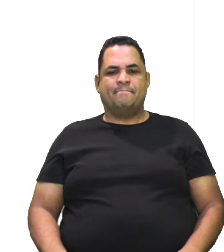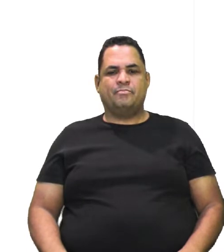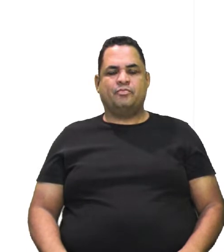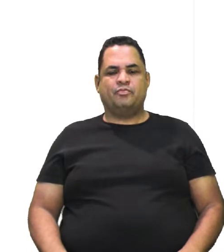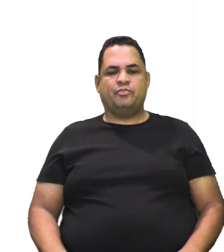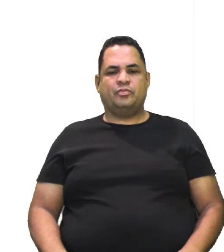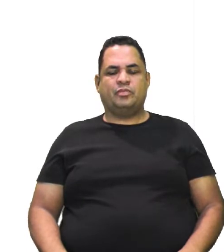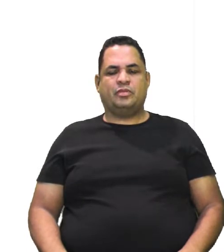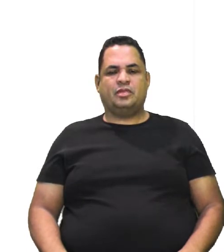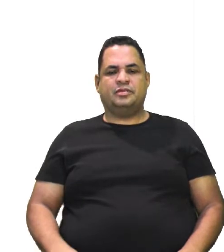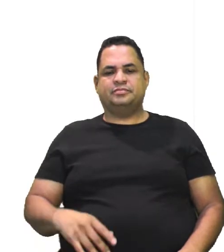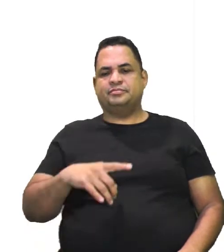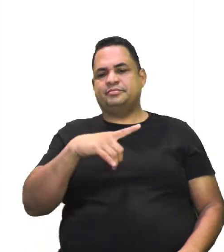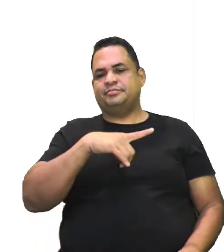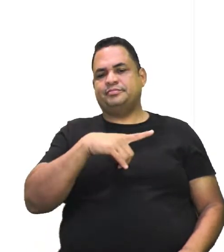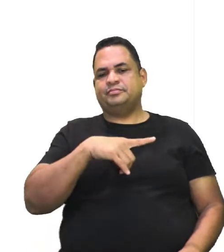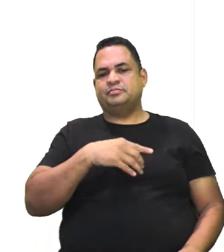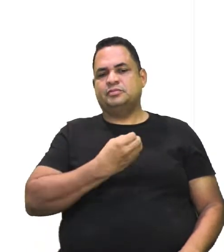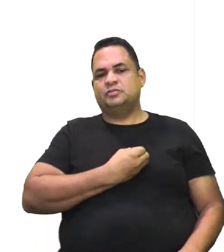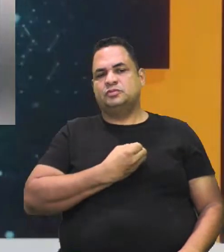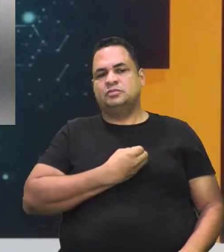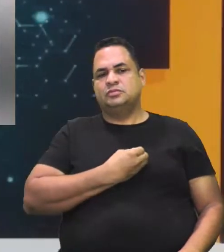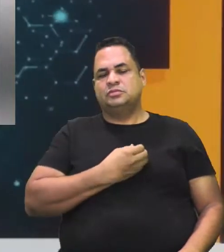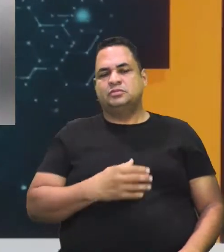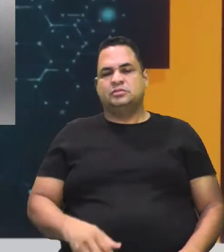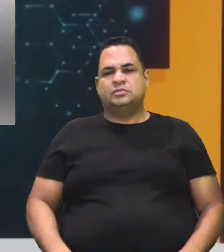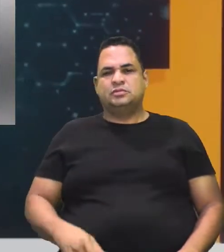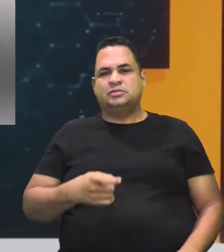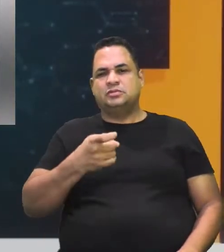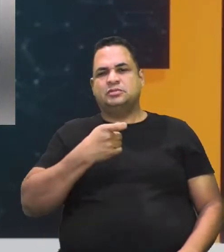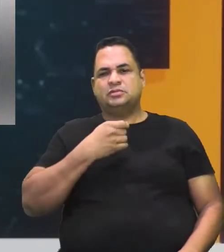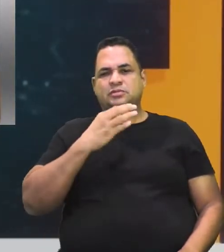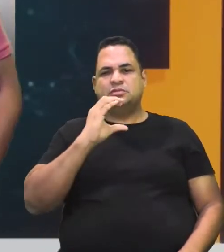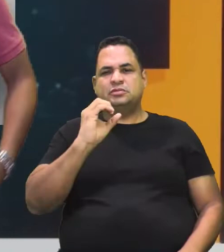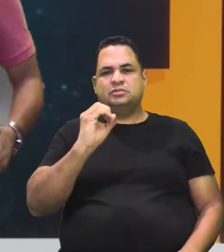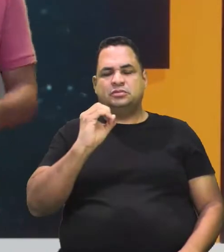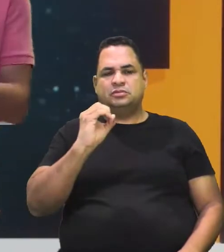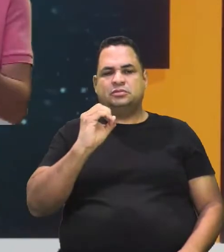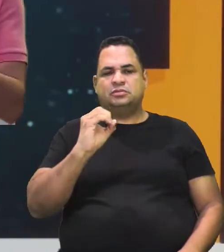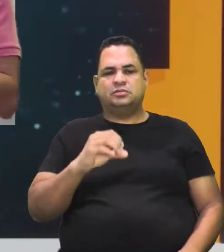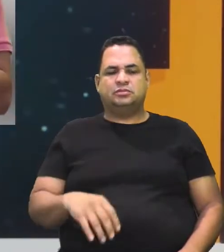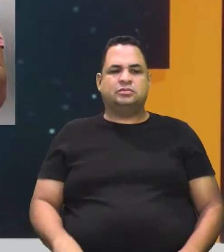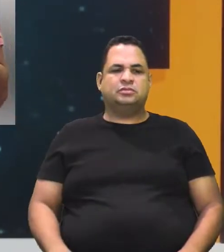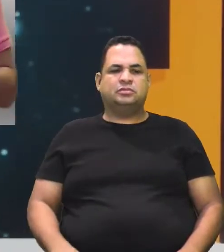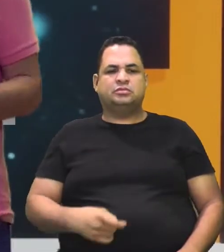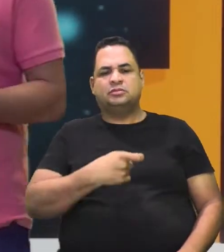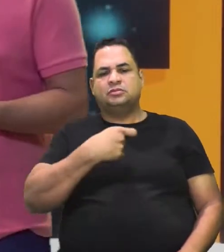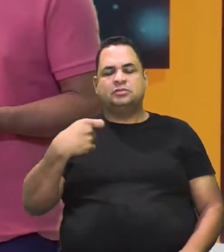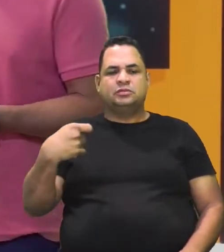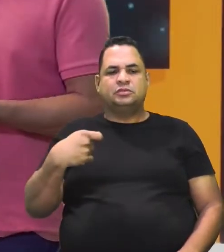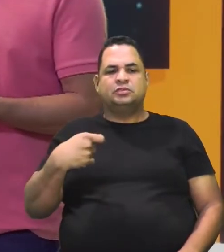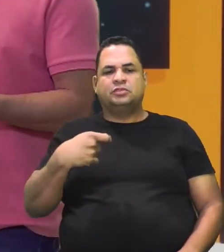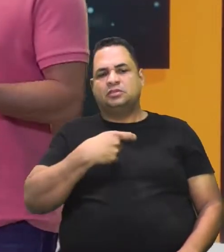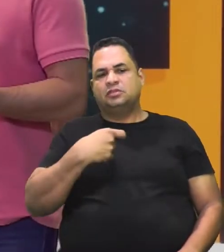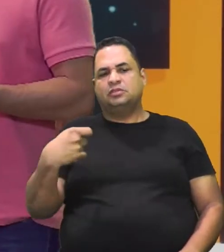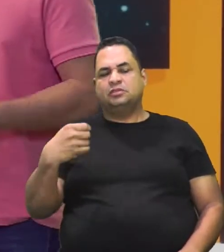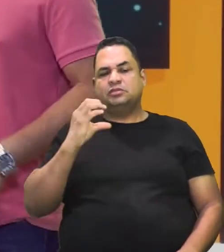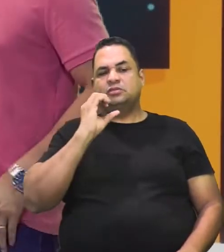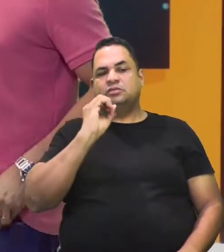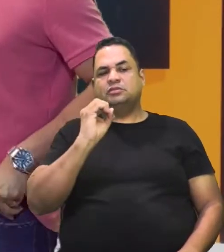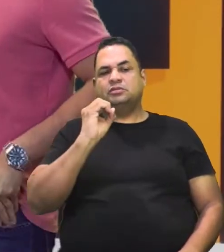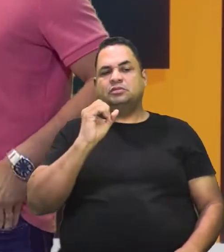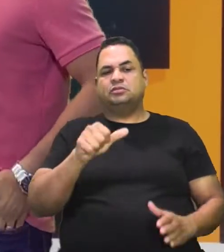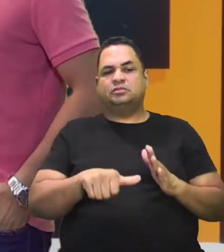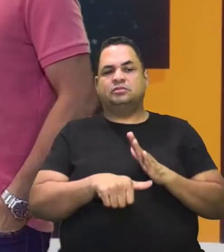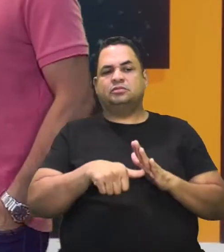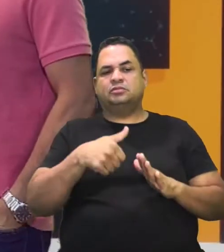Qual valor é 0? Ele só tem valor em Y, né? Ah, então o X é 0. O X é 0. Ah, Se então o X é pronto. 0 e o nosso par ordenado dá valores